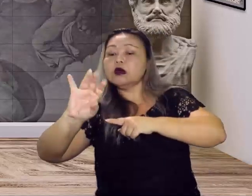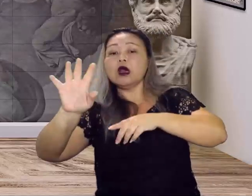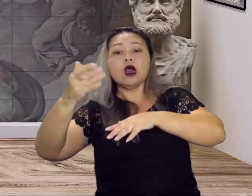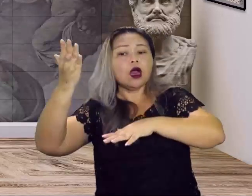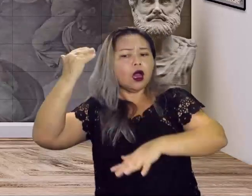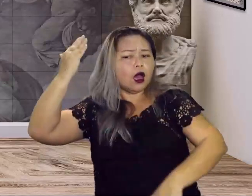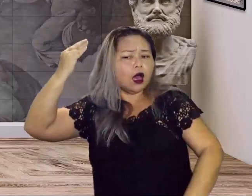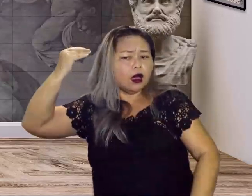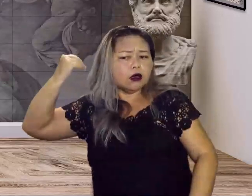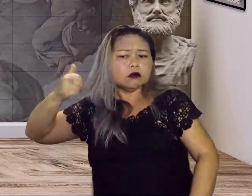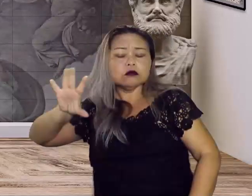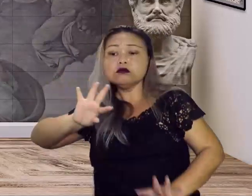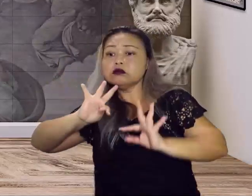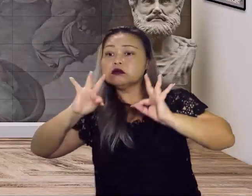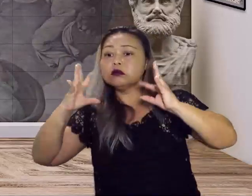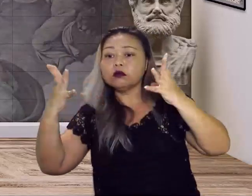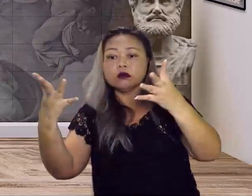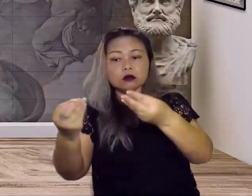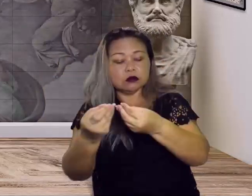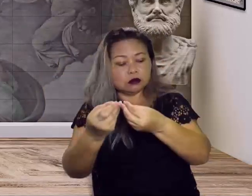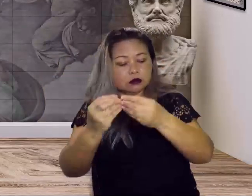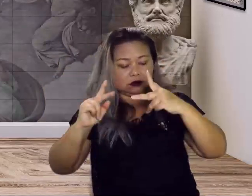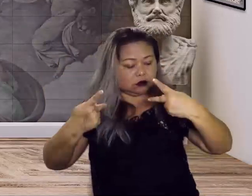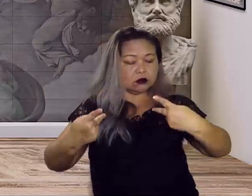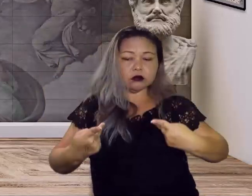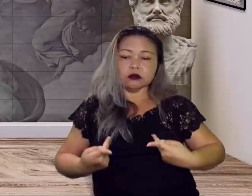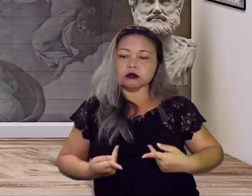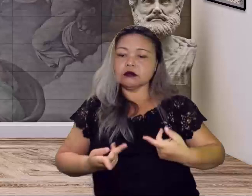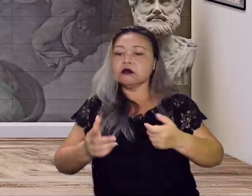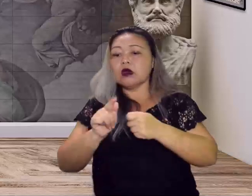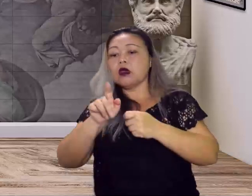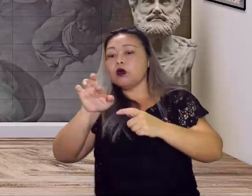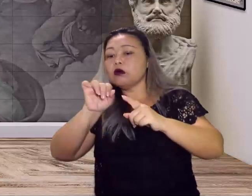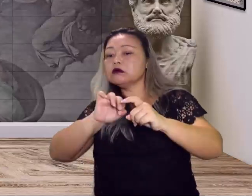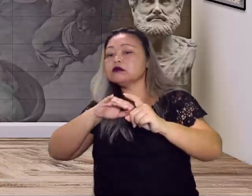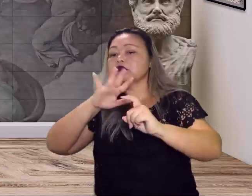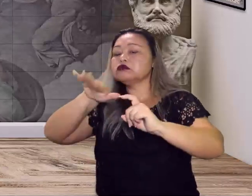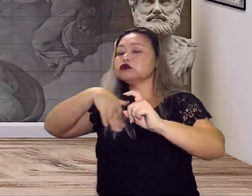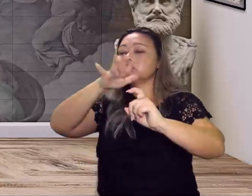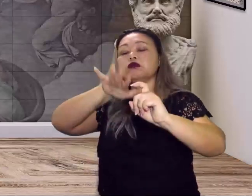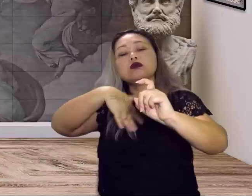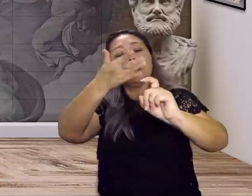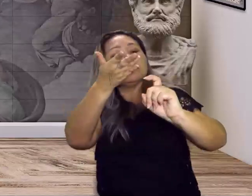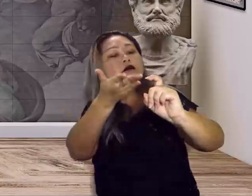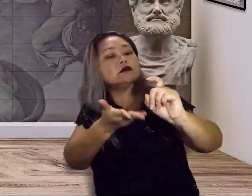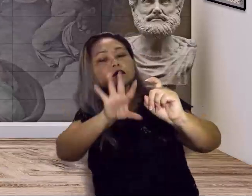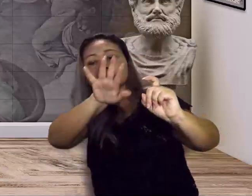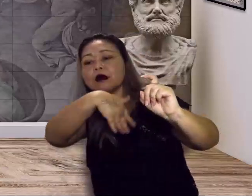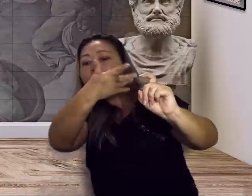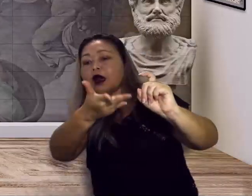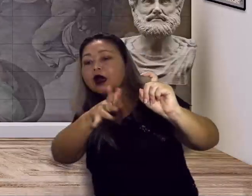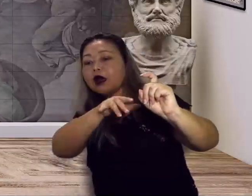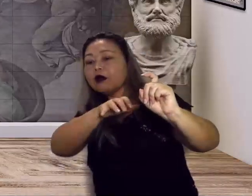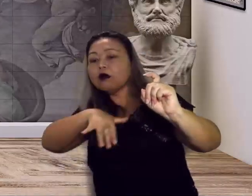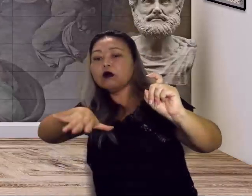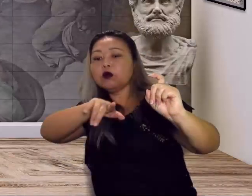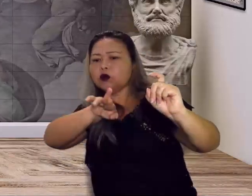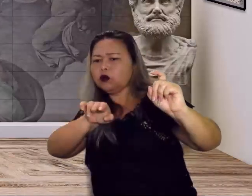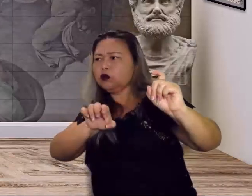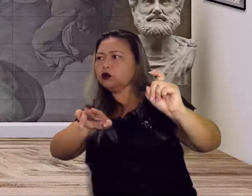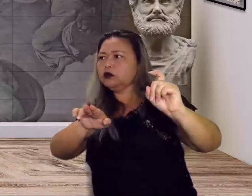era da totalidade da pessoa humana. Todos os gregos cultuavam os mitos. E às vezes a maioria cultuava